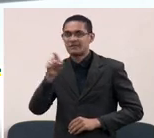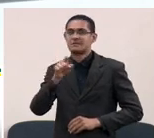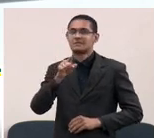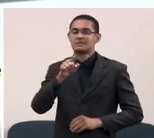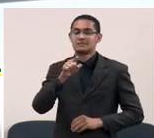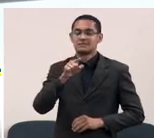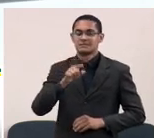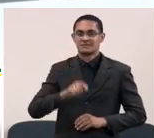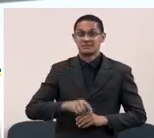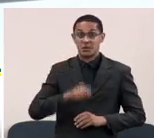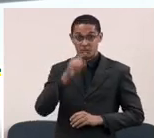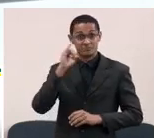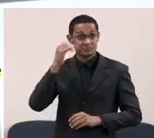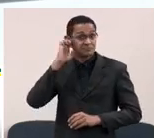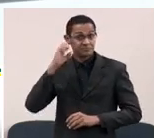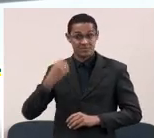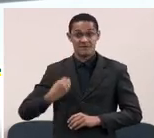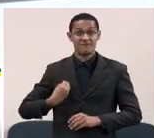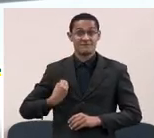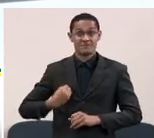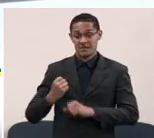Morou 15 anos lá, olha só.